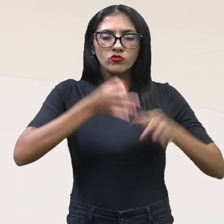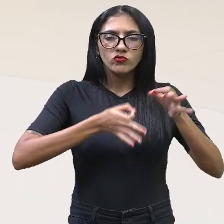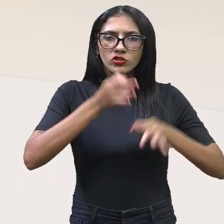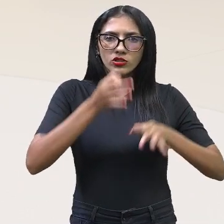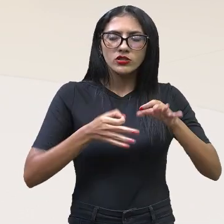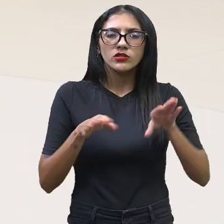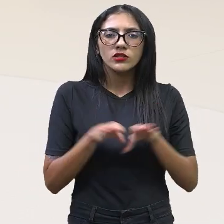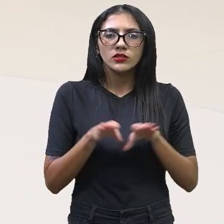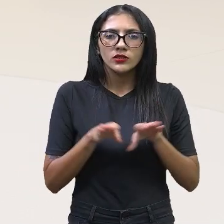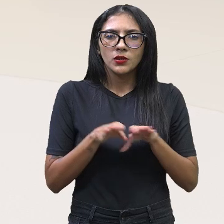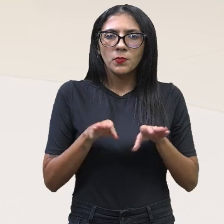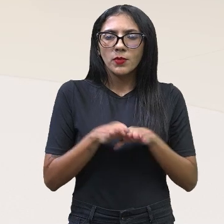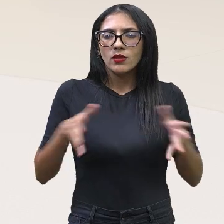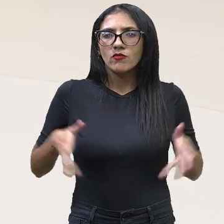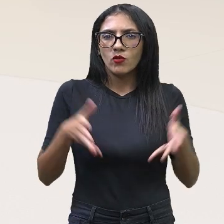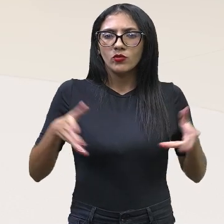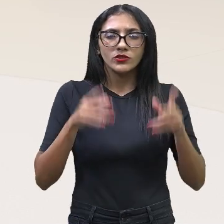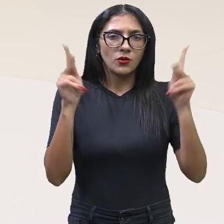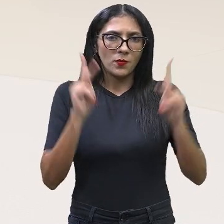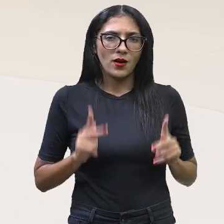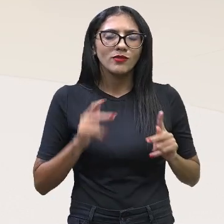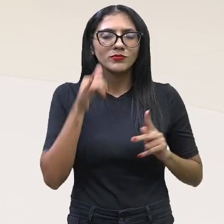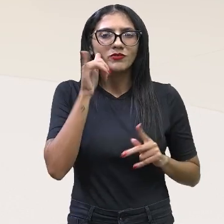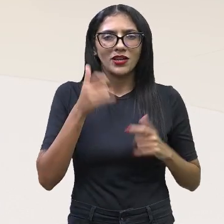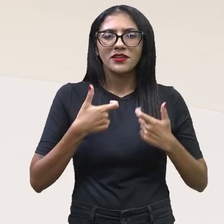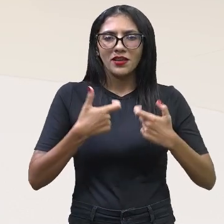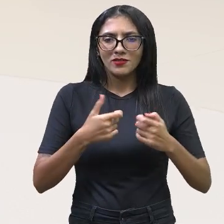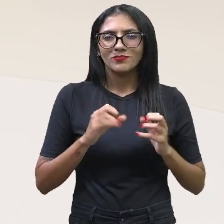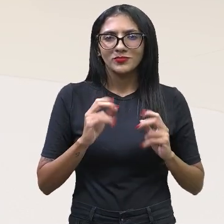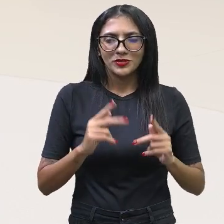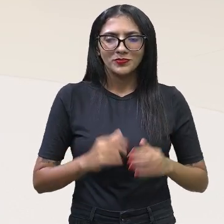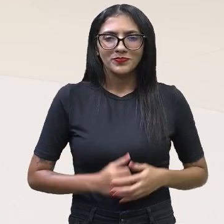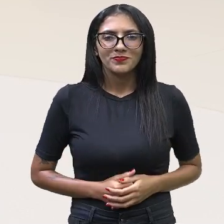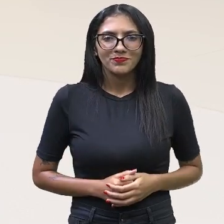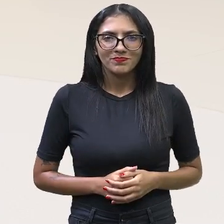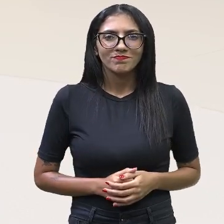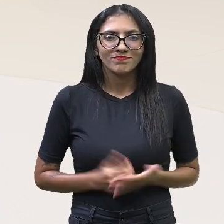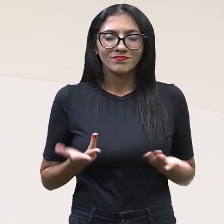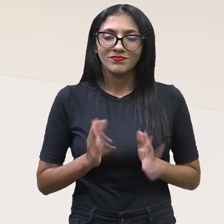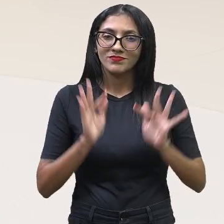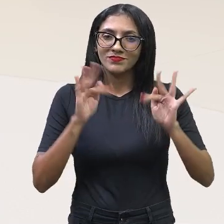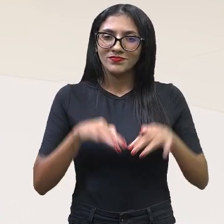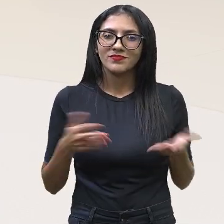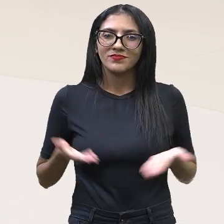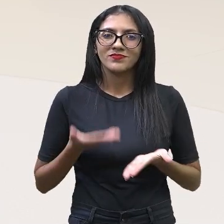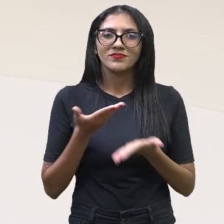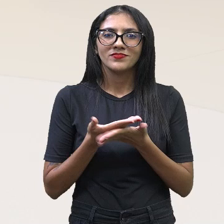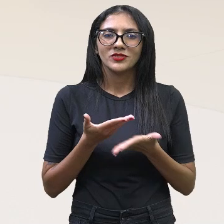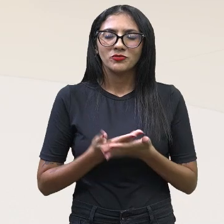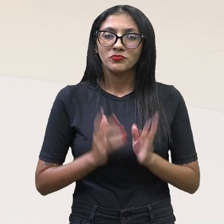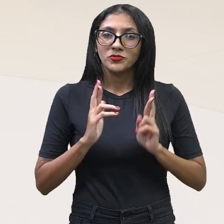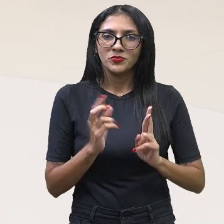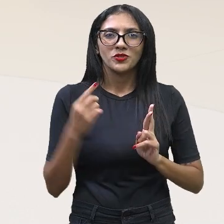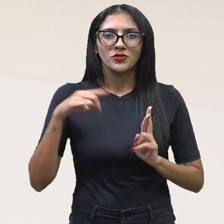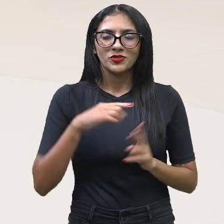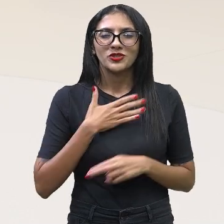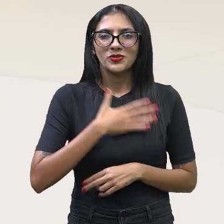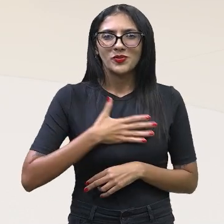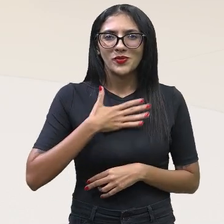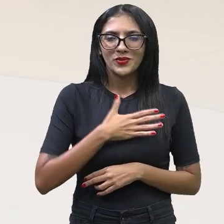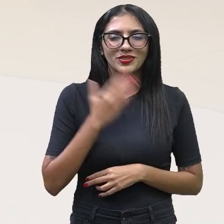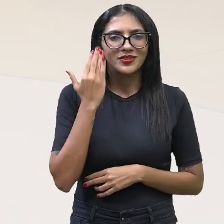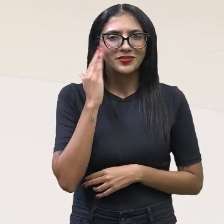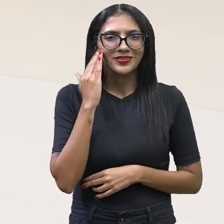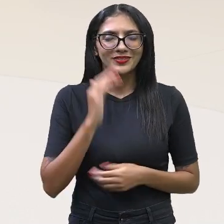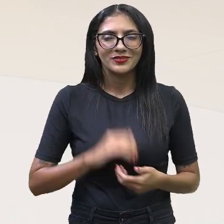da produção de paz, e não guerra. Ok? É isso aí. Finalizo aqui esse assunto nesse momento e eu espero que vocês tenham